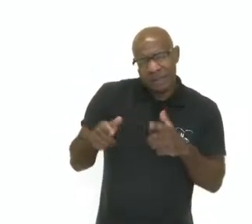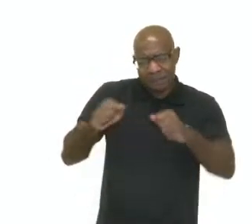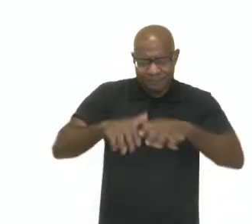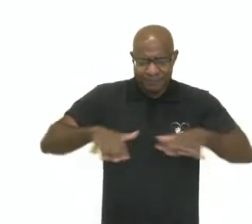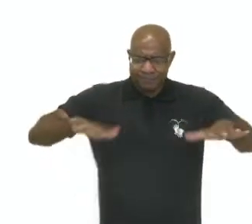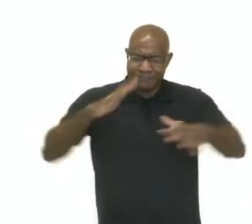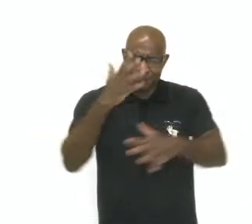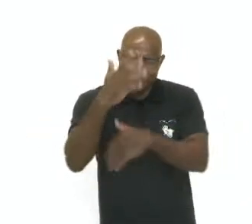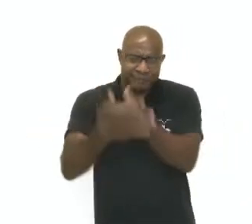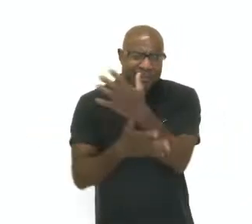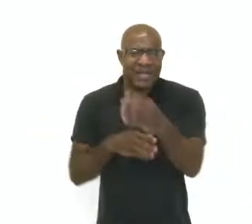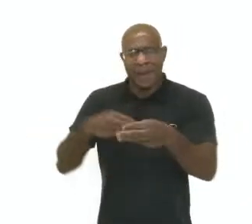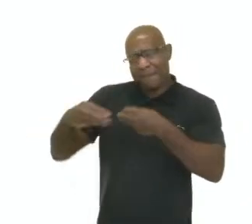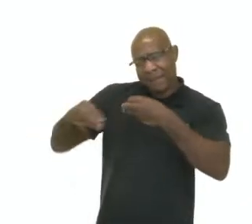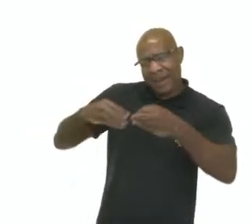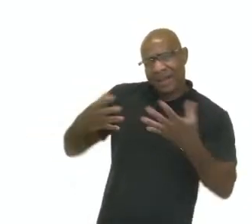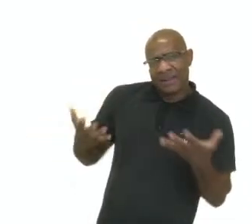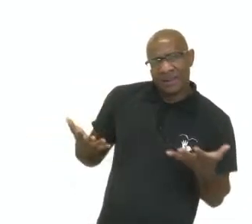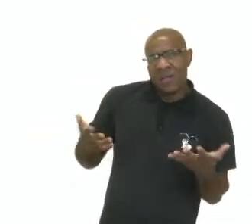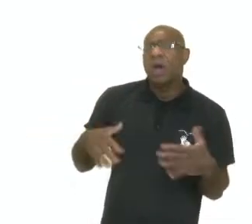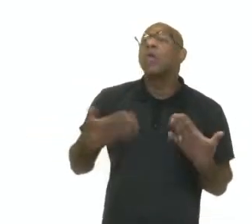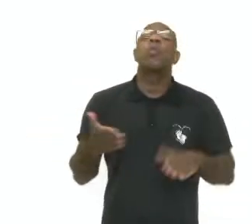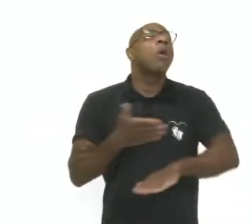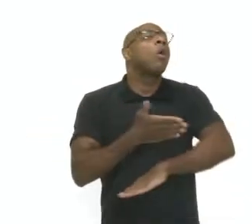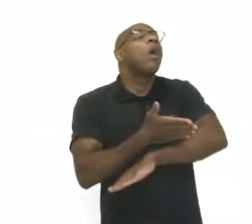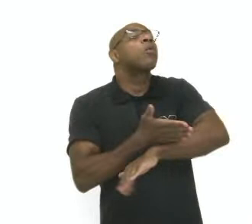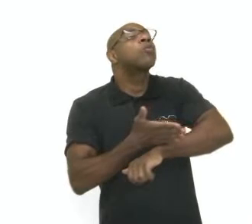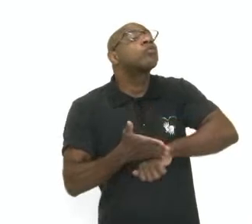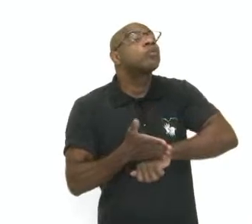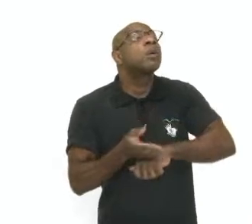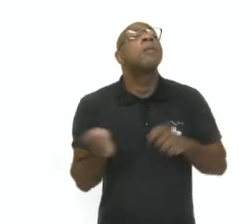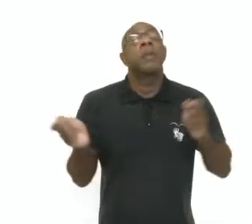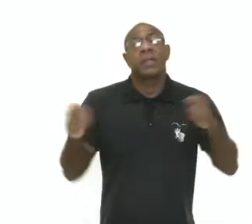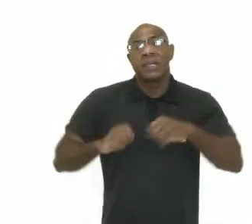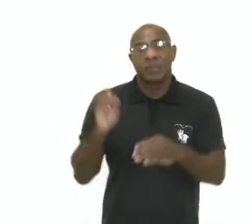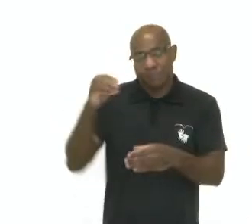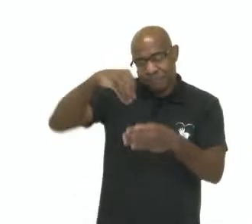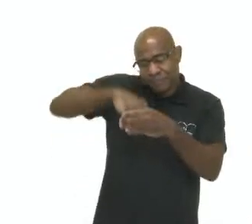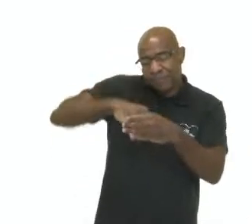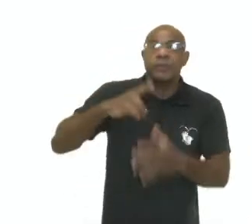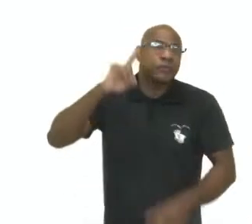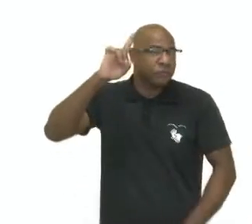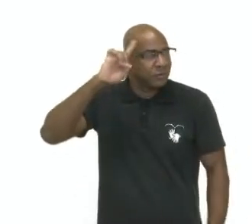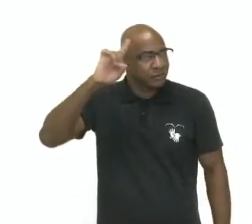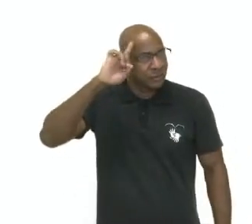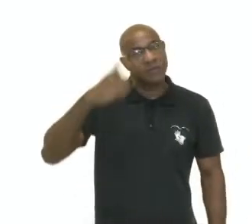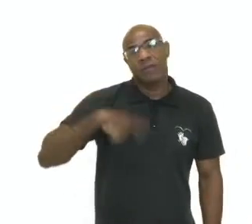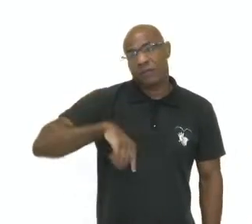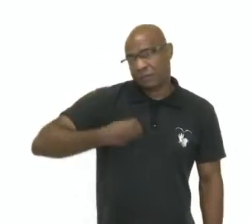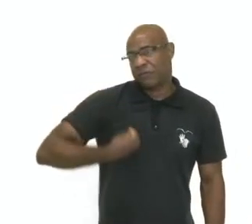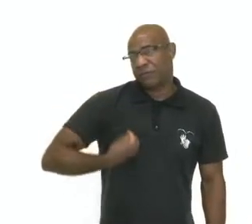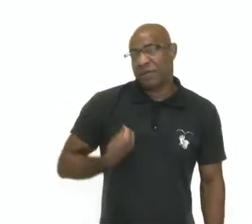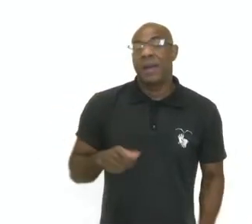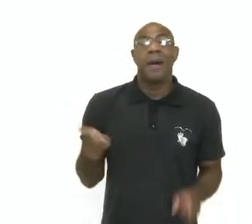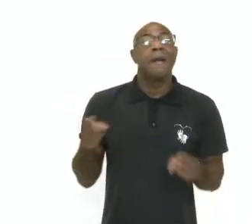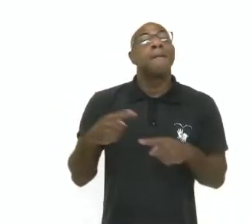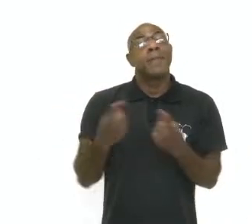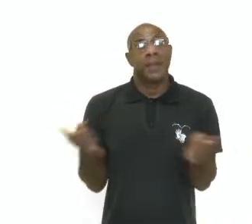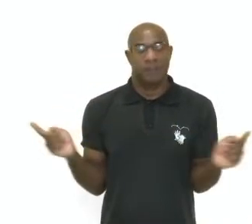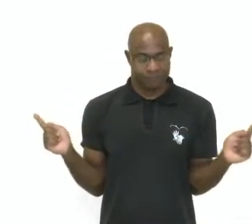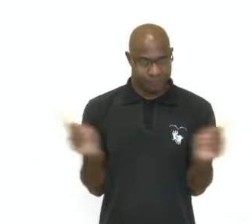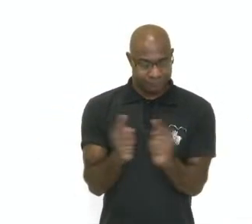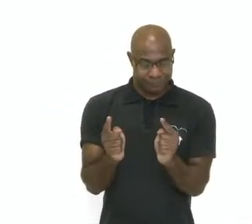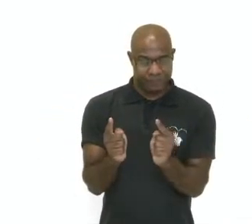plásticos, que hábitos podem ser integrados no nosso dia a dia para reduzir o seu